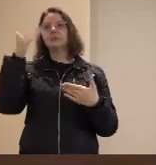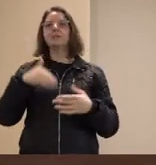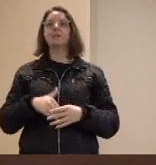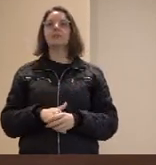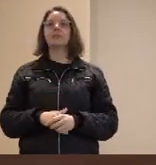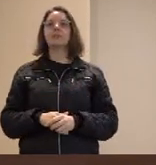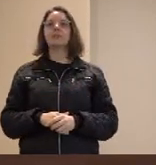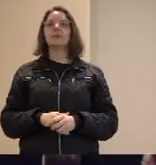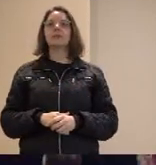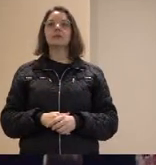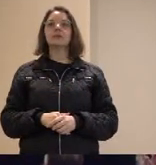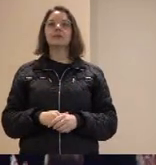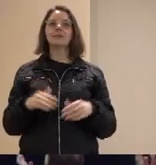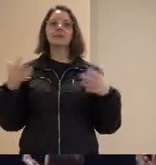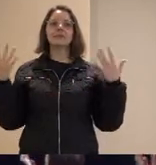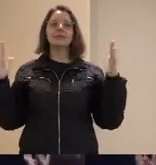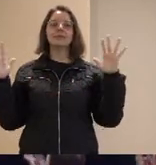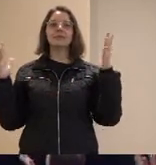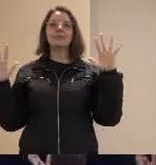obrigado.